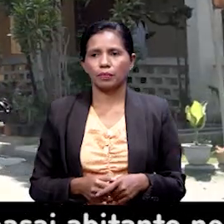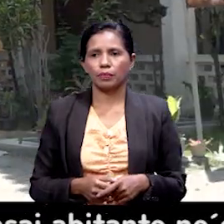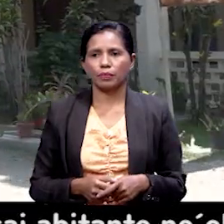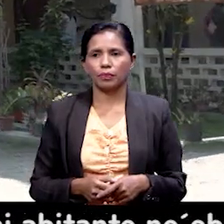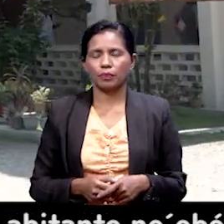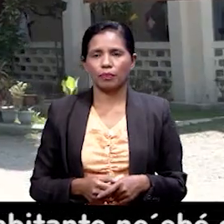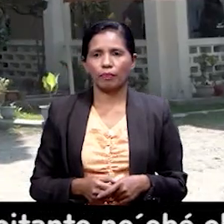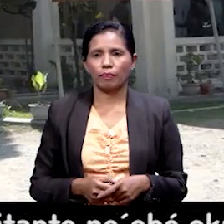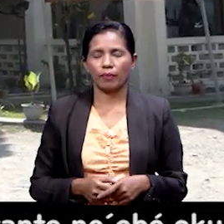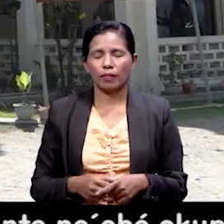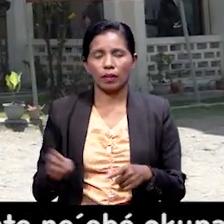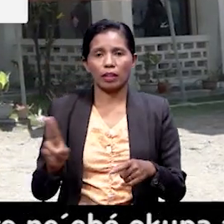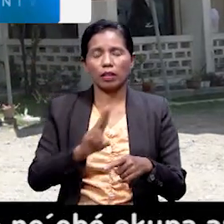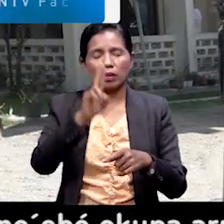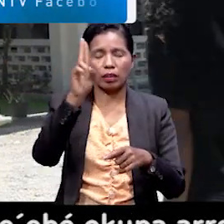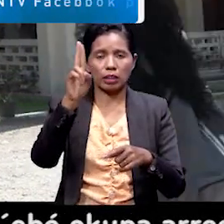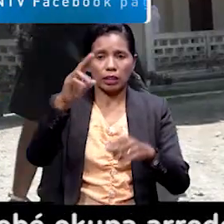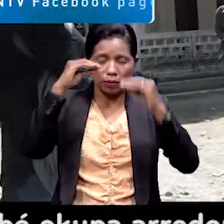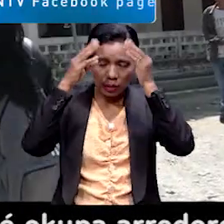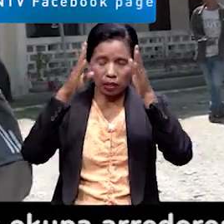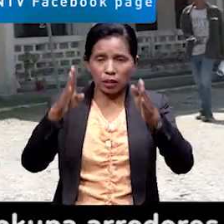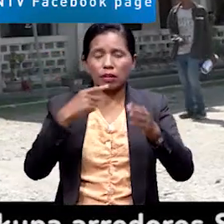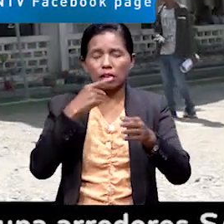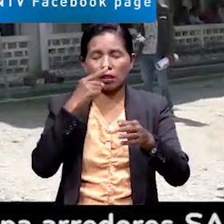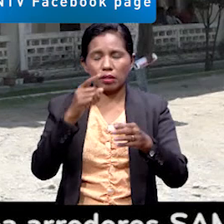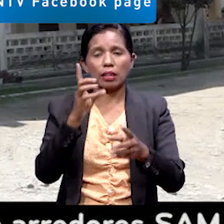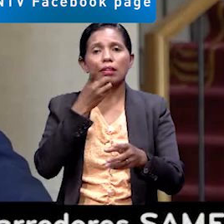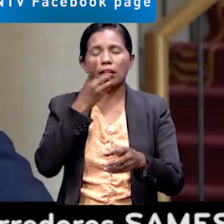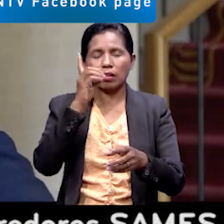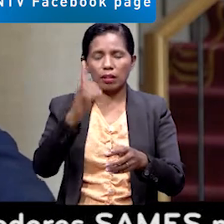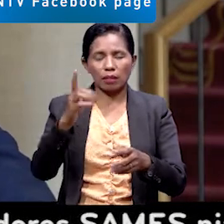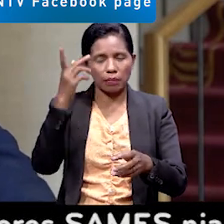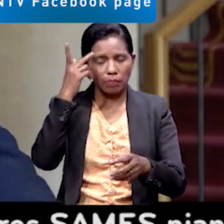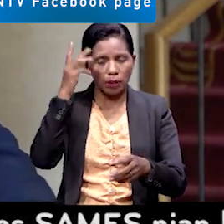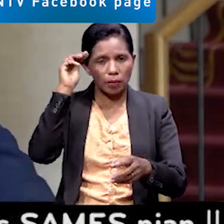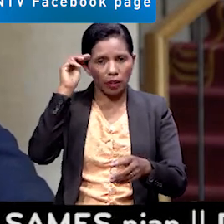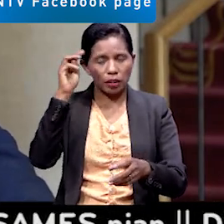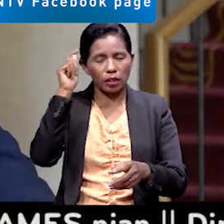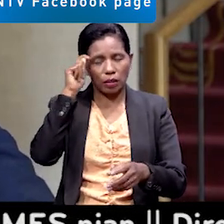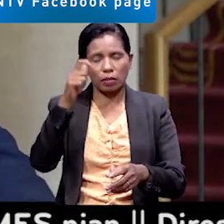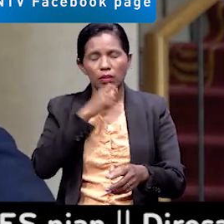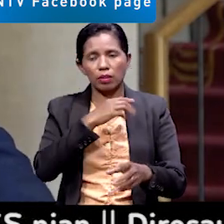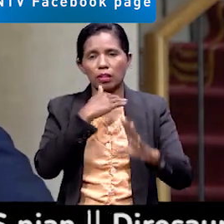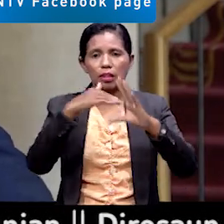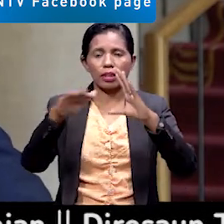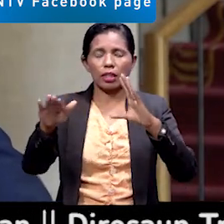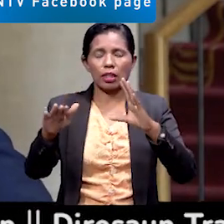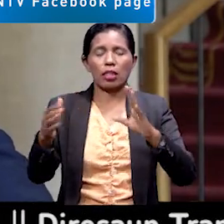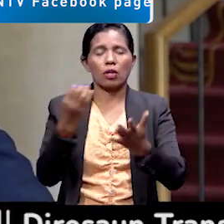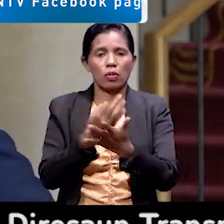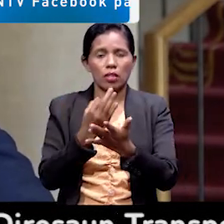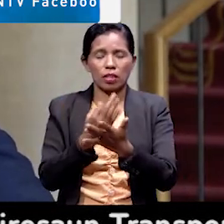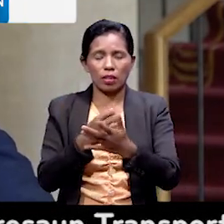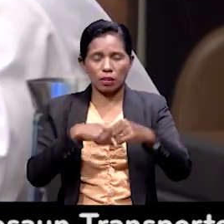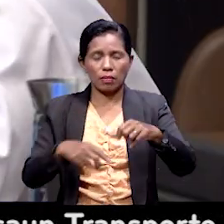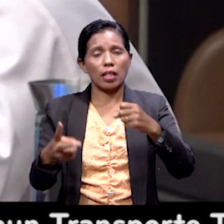Academista UNTL Camilo Ximenes Almeida concorda com a declaração do primeiro-ministro Tauro Matanruak, na BC Haruka fila orçamento geral Estado,